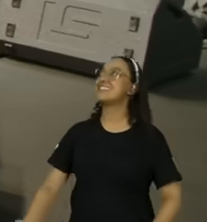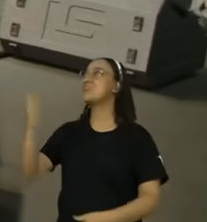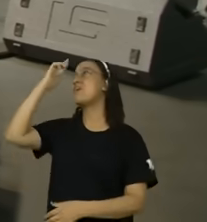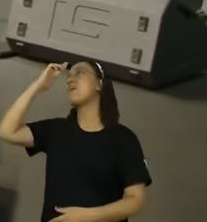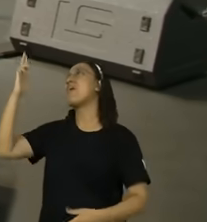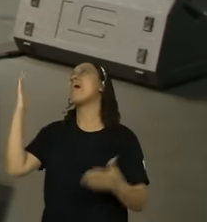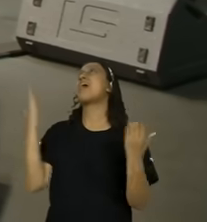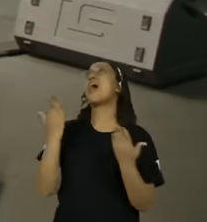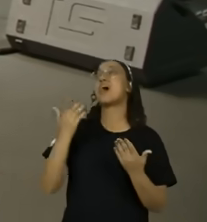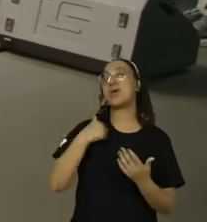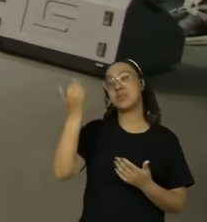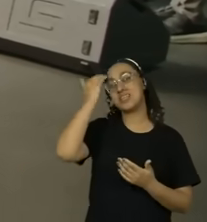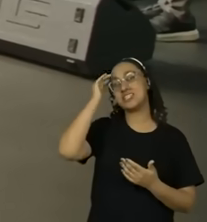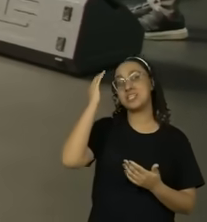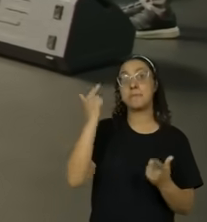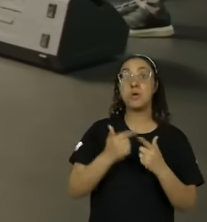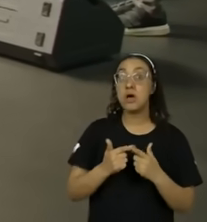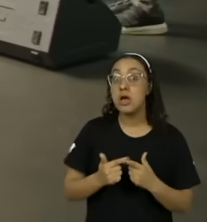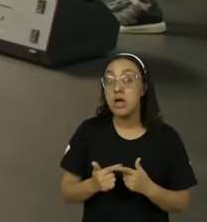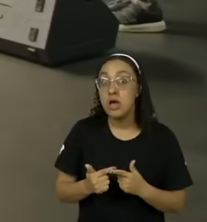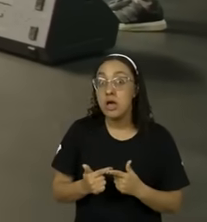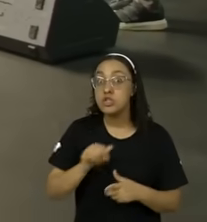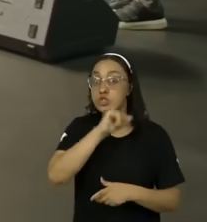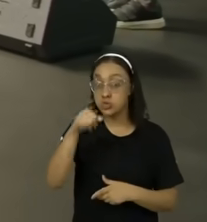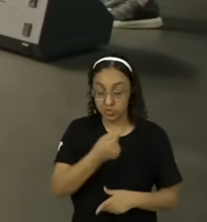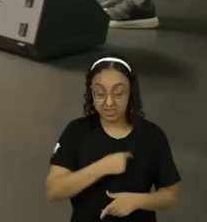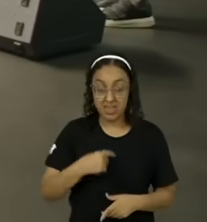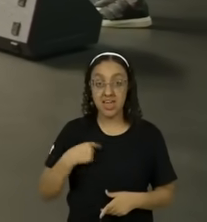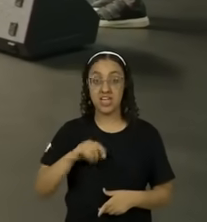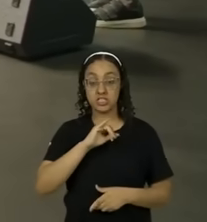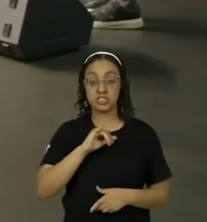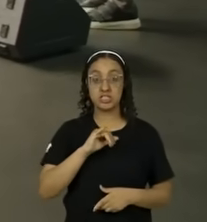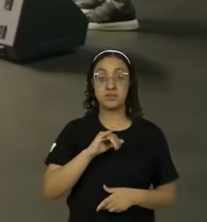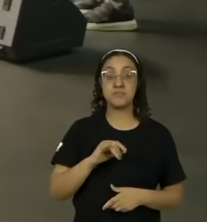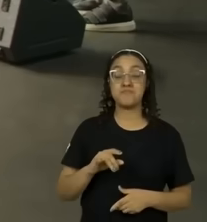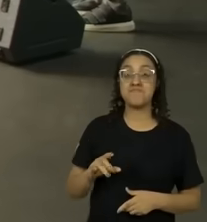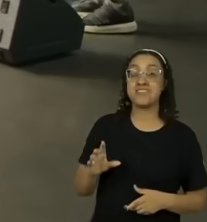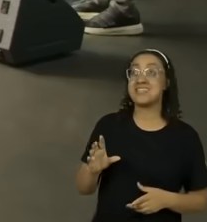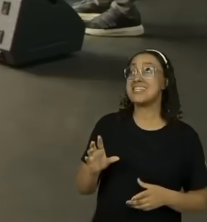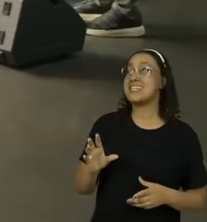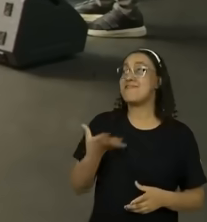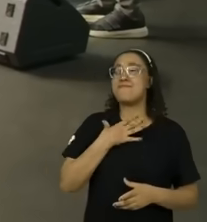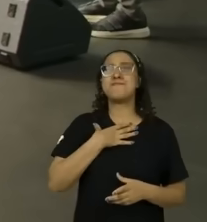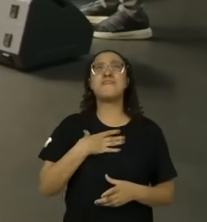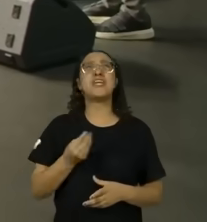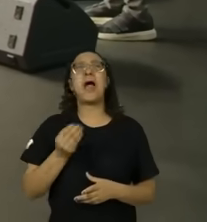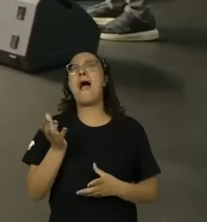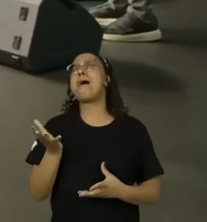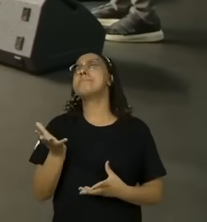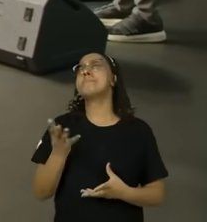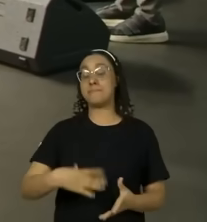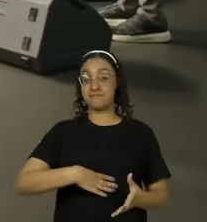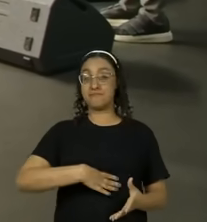Deus. José era o filho amado do Jacó, e a família significava tudo naquele tempo. E Deus preservou a vida